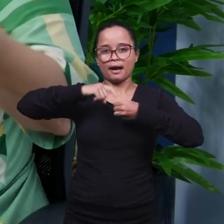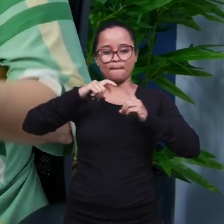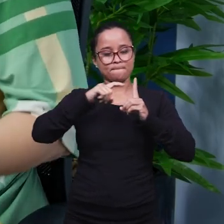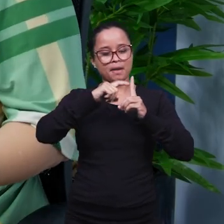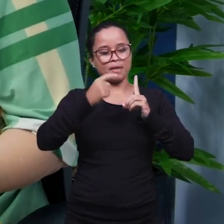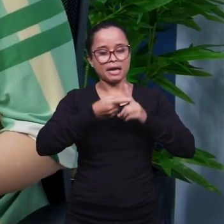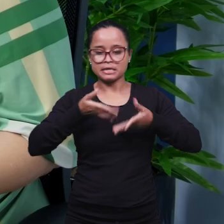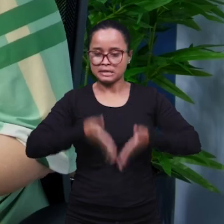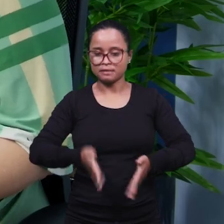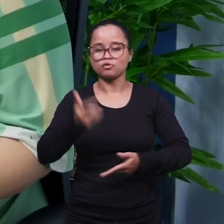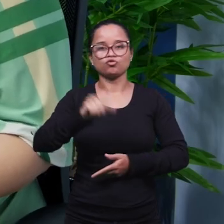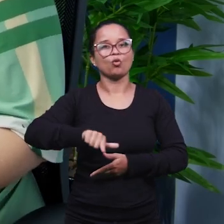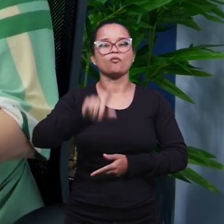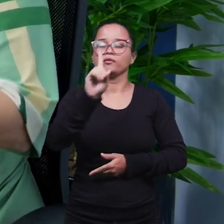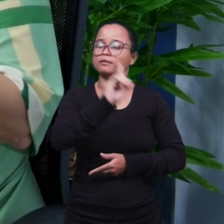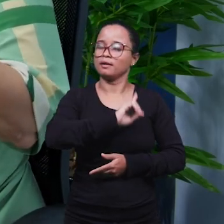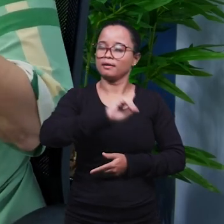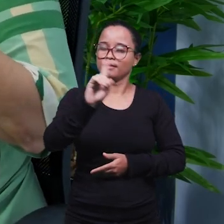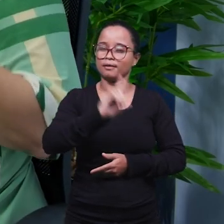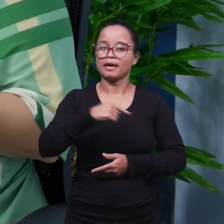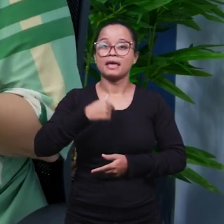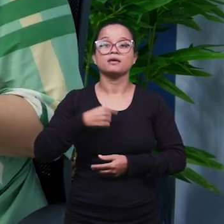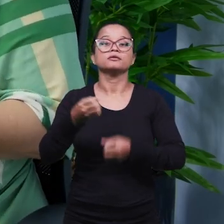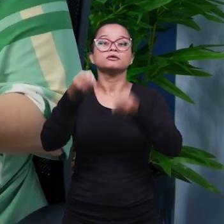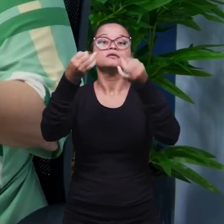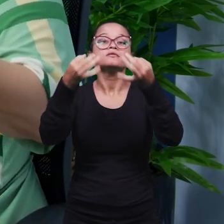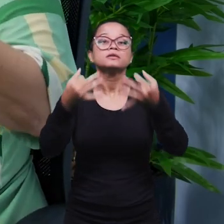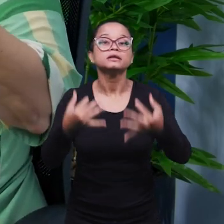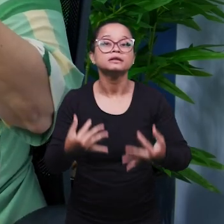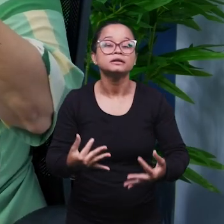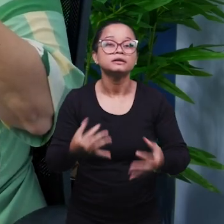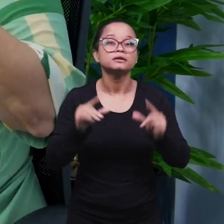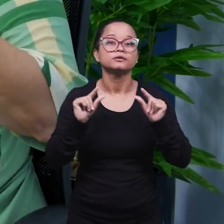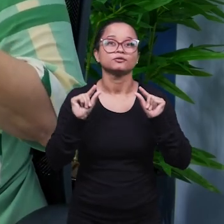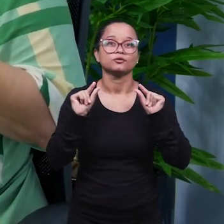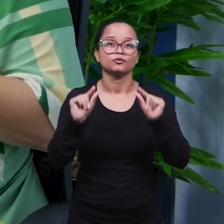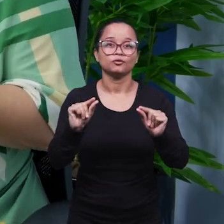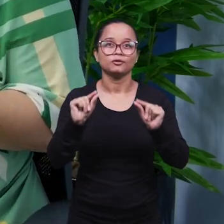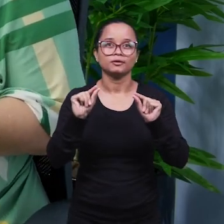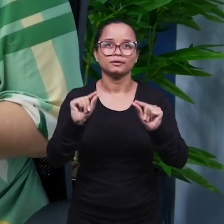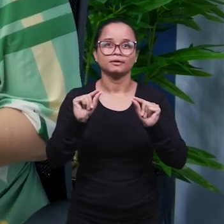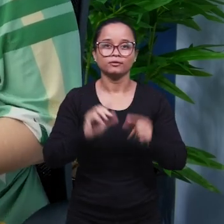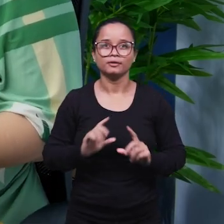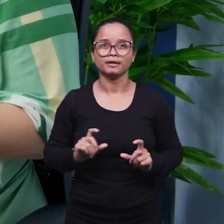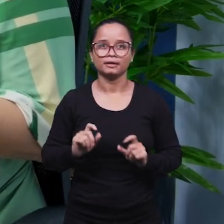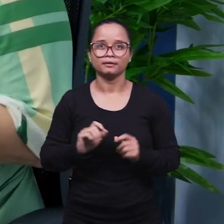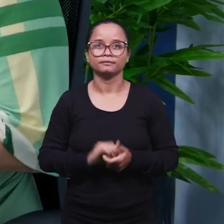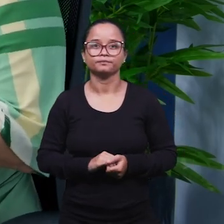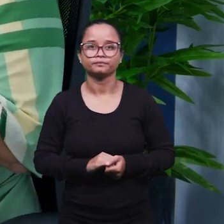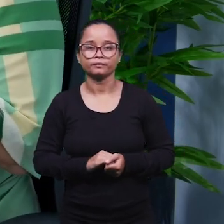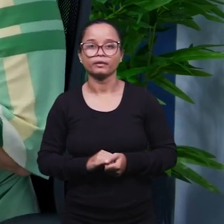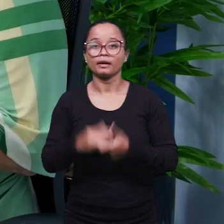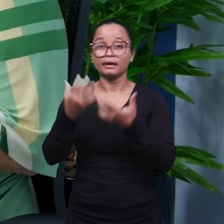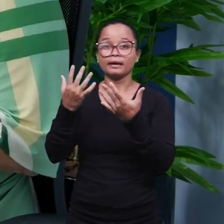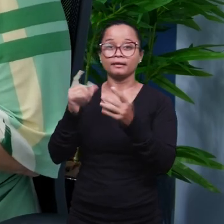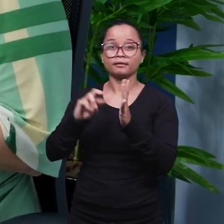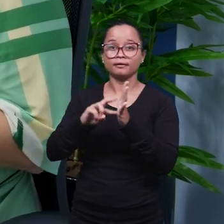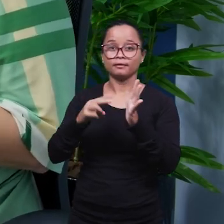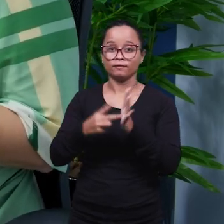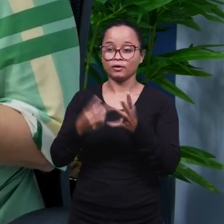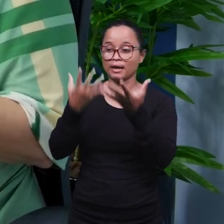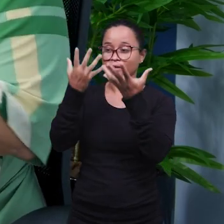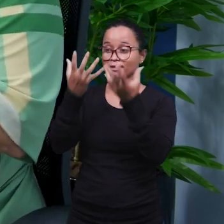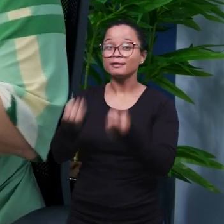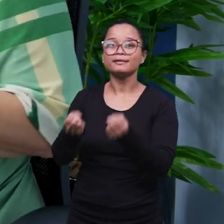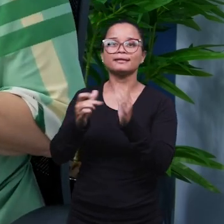materno e nascer novamente. Eu estou dizendo de um novo nascimento, que é o quê? Aceitar o